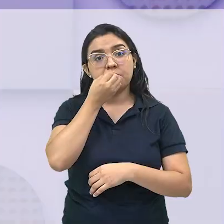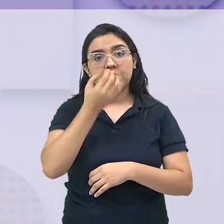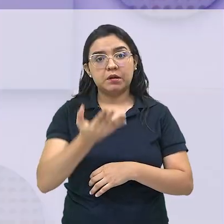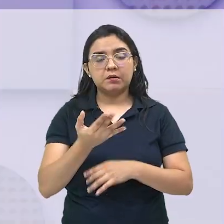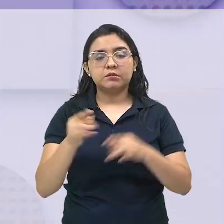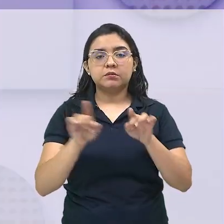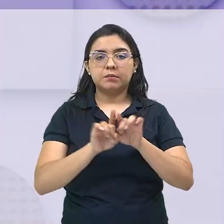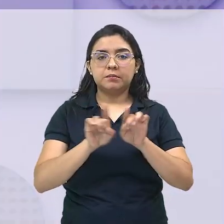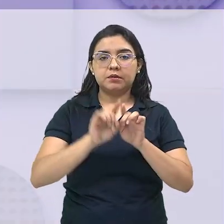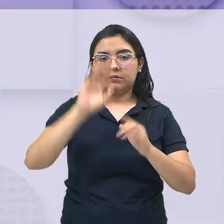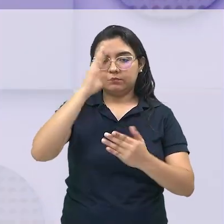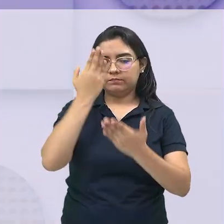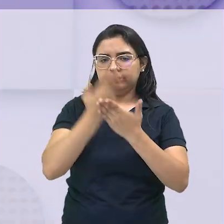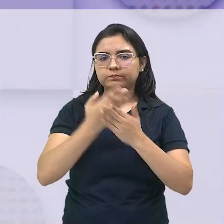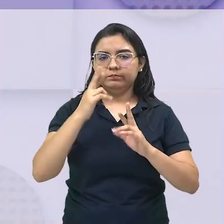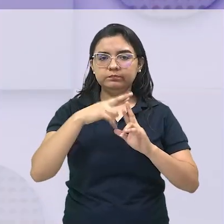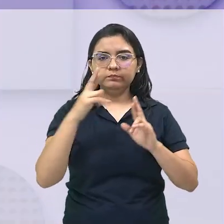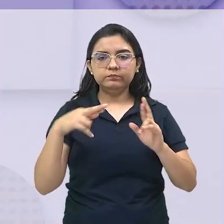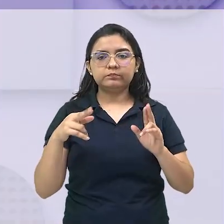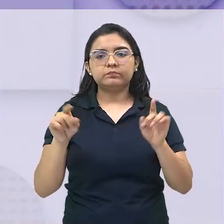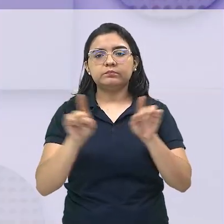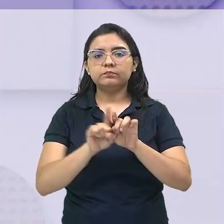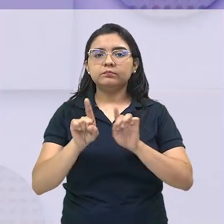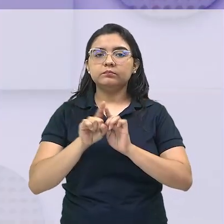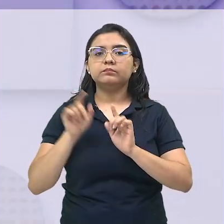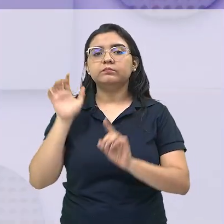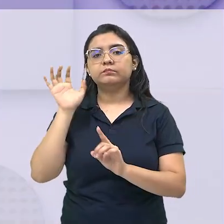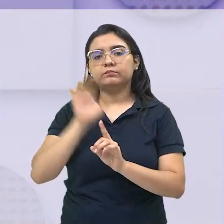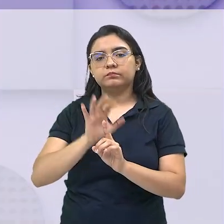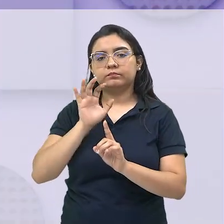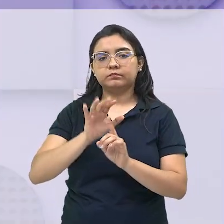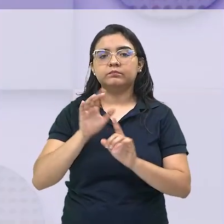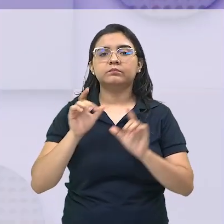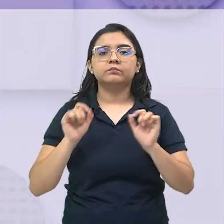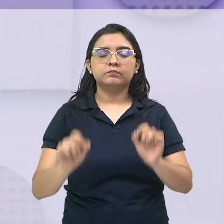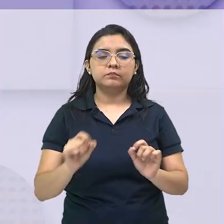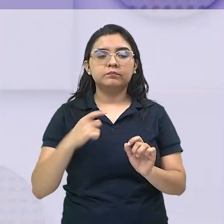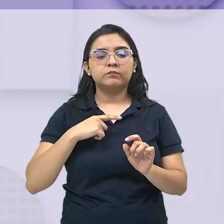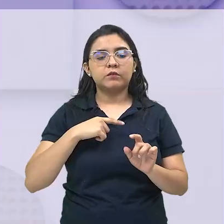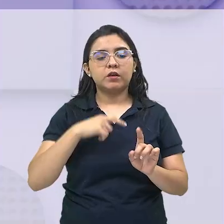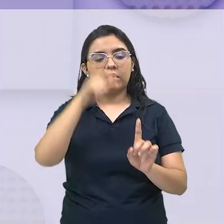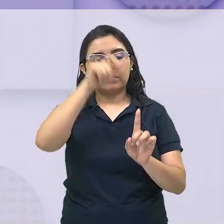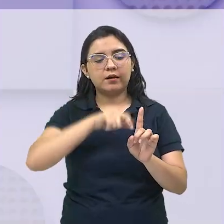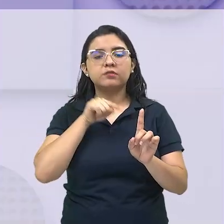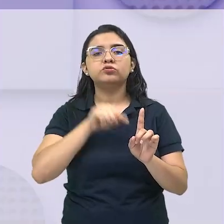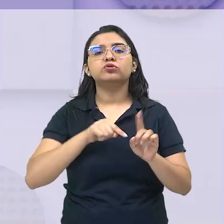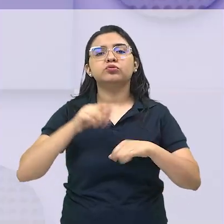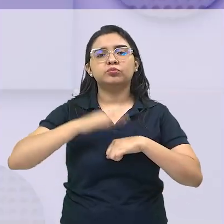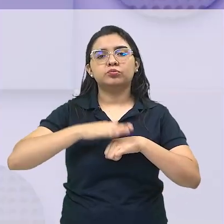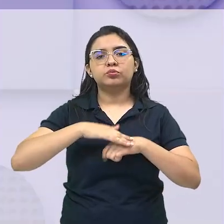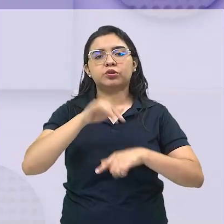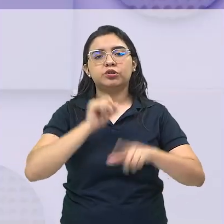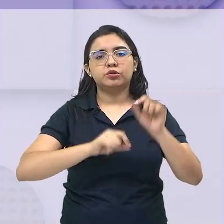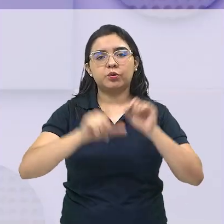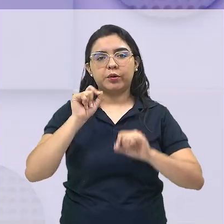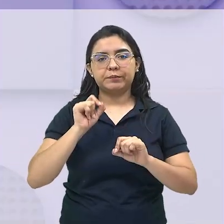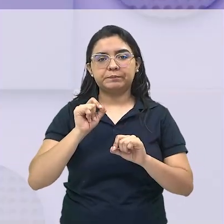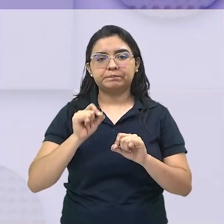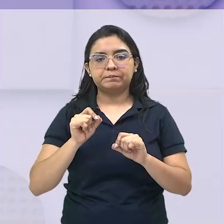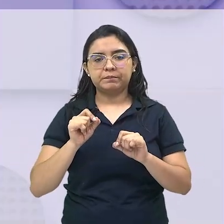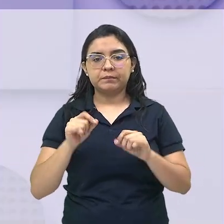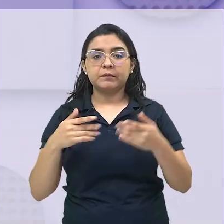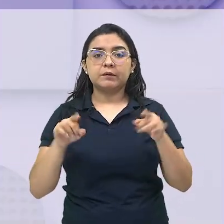Também as crenças religiosas acompanham e influenciam as escolhas desse ser humano. Por isso que eu faço essa relação